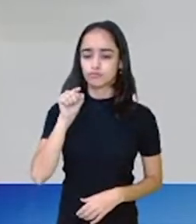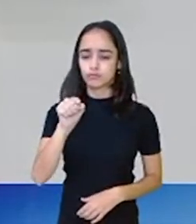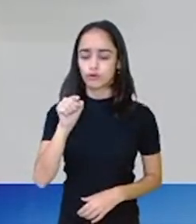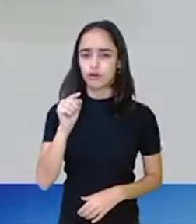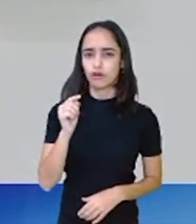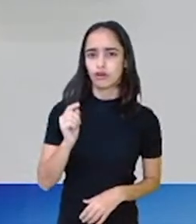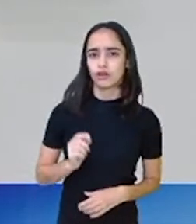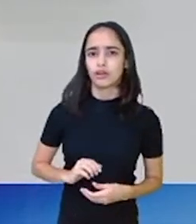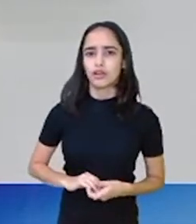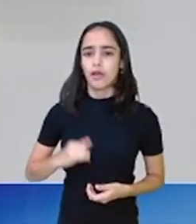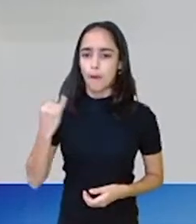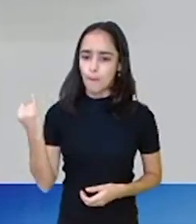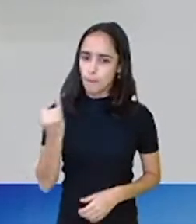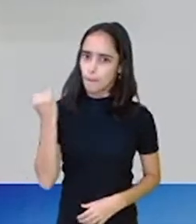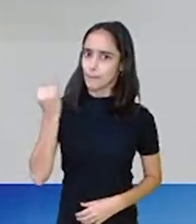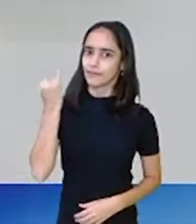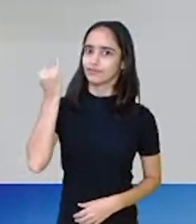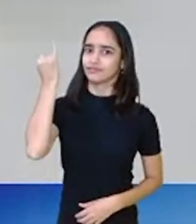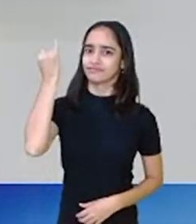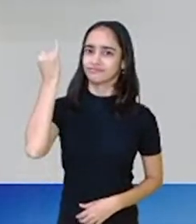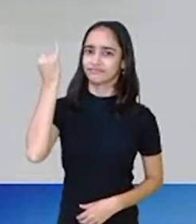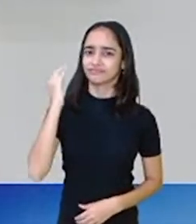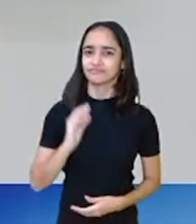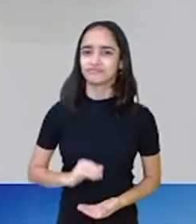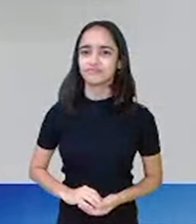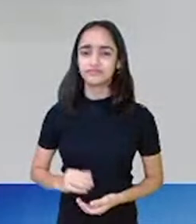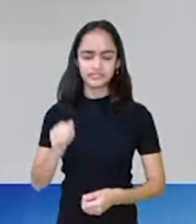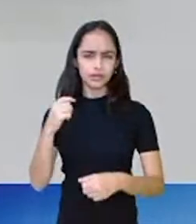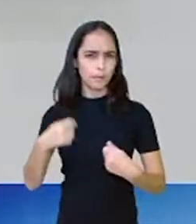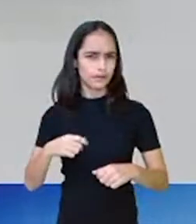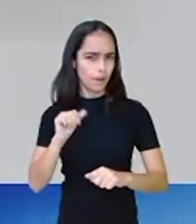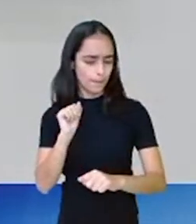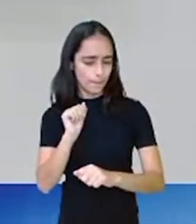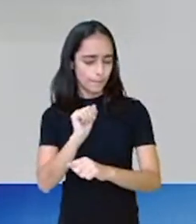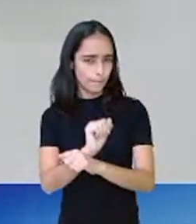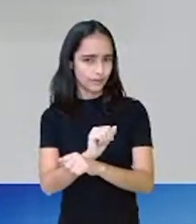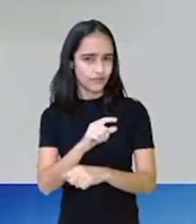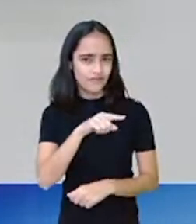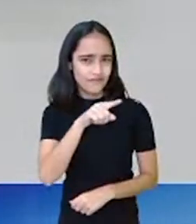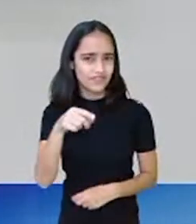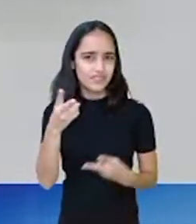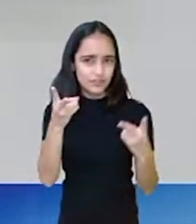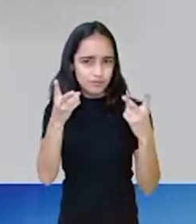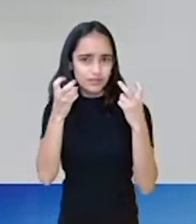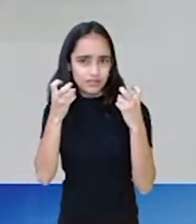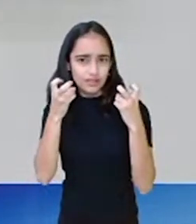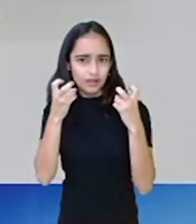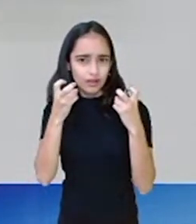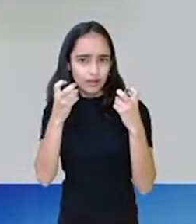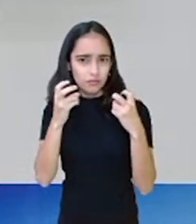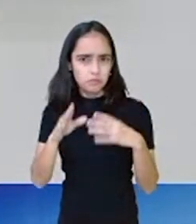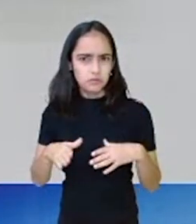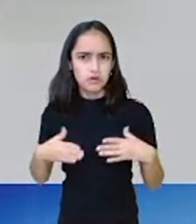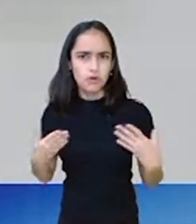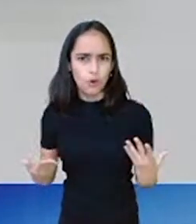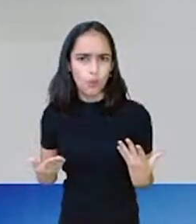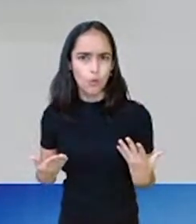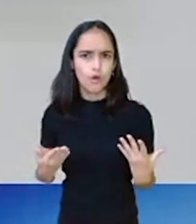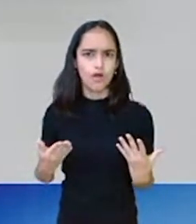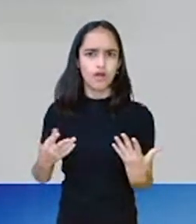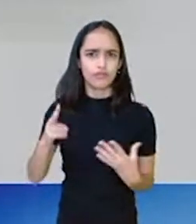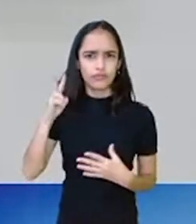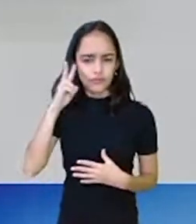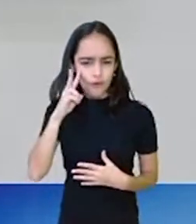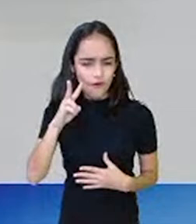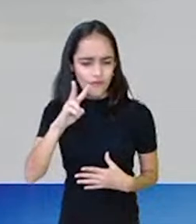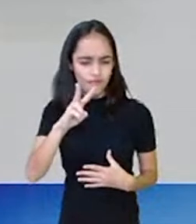aí importantíssimos nessa pausa. Vocês percebem isso quando estão ouvindo uma narrativa, quando